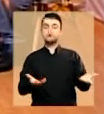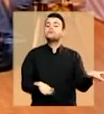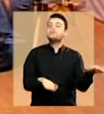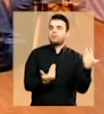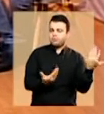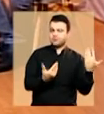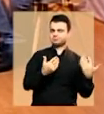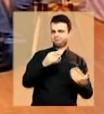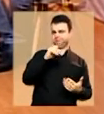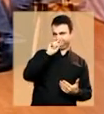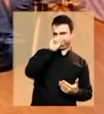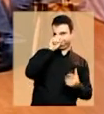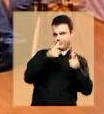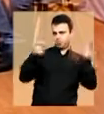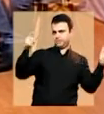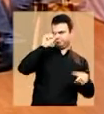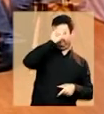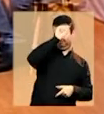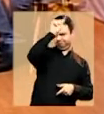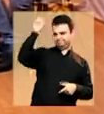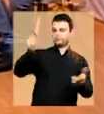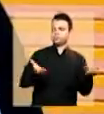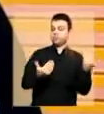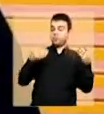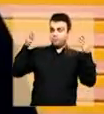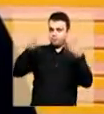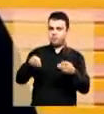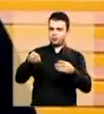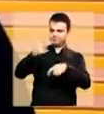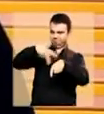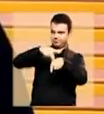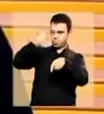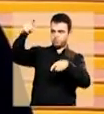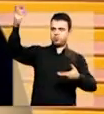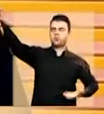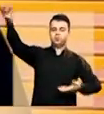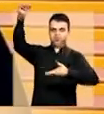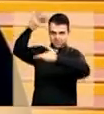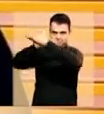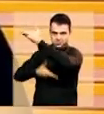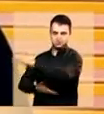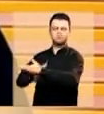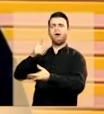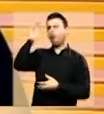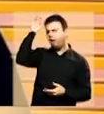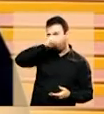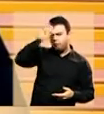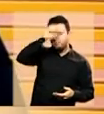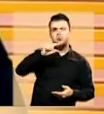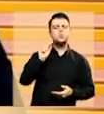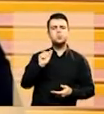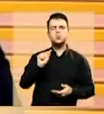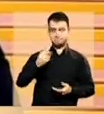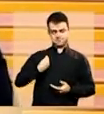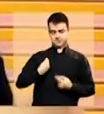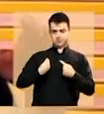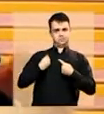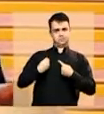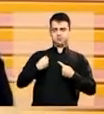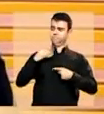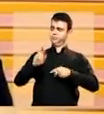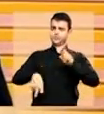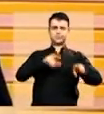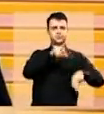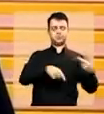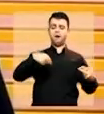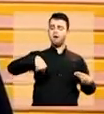né? Vamos falar mais para esse ponto, o intercâmbio de jovens, ele vai aprender muitas vezes a viver, né? Porque ele sai